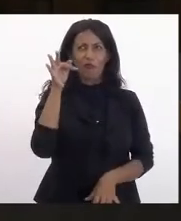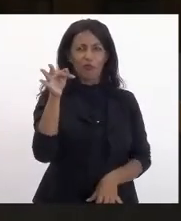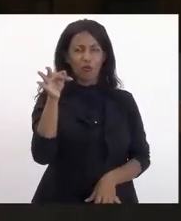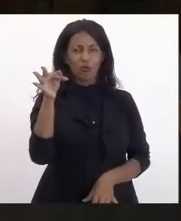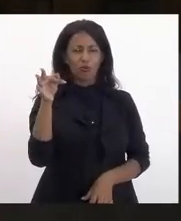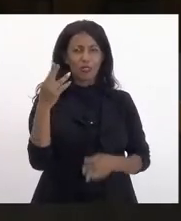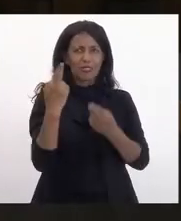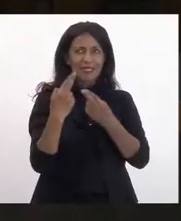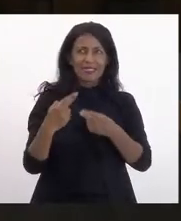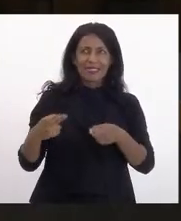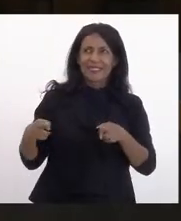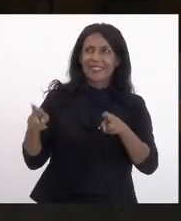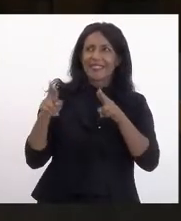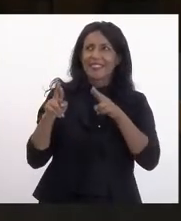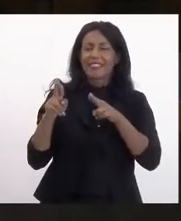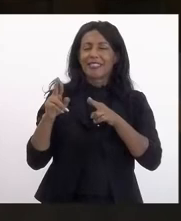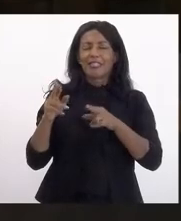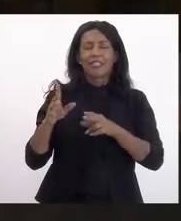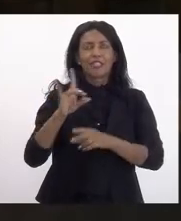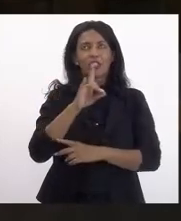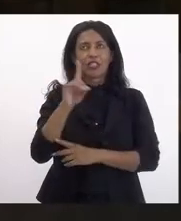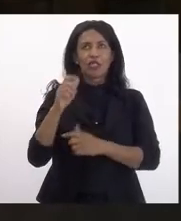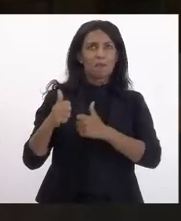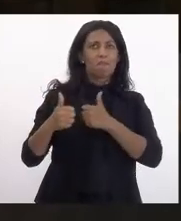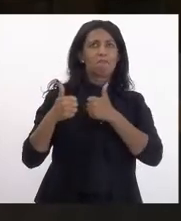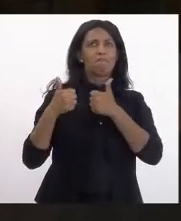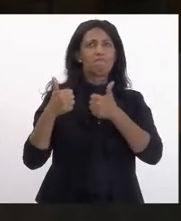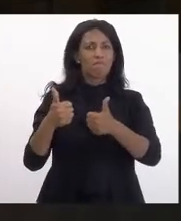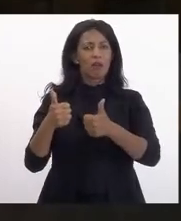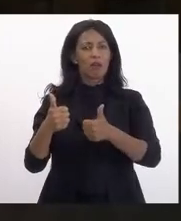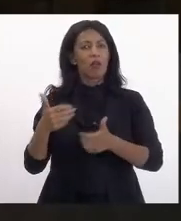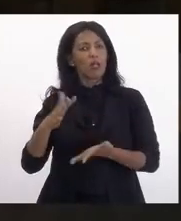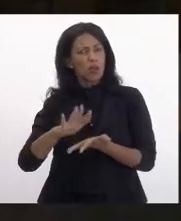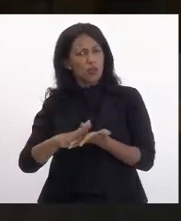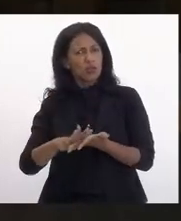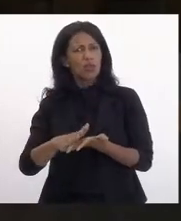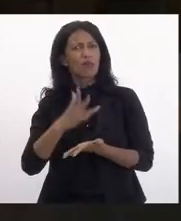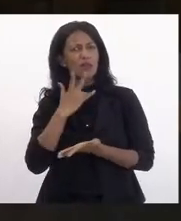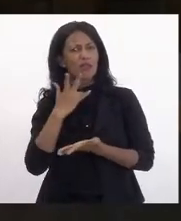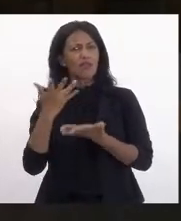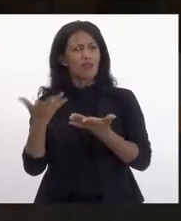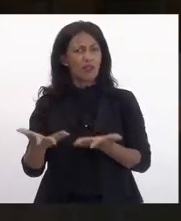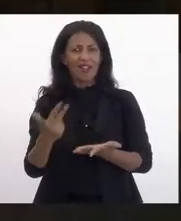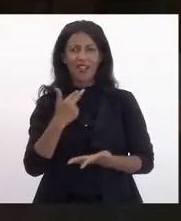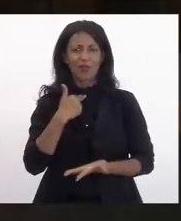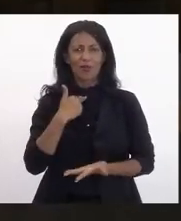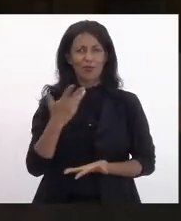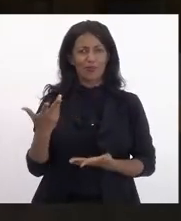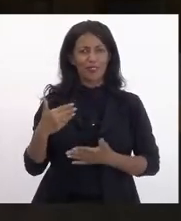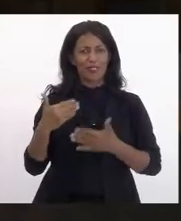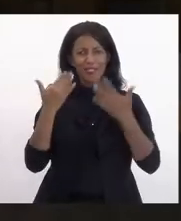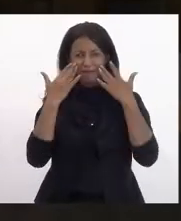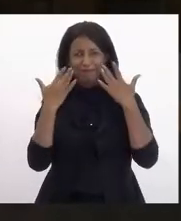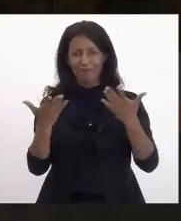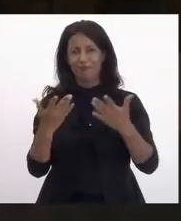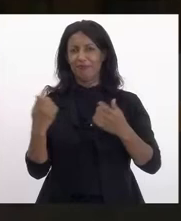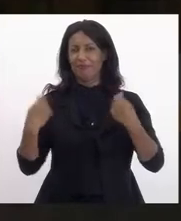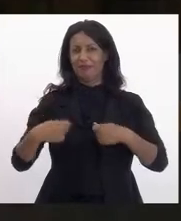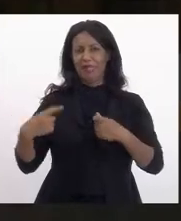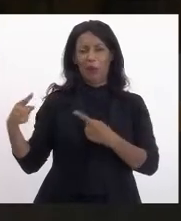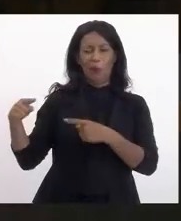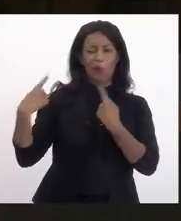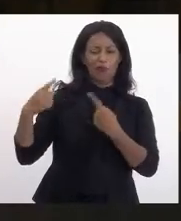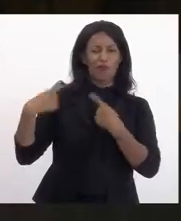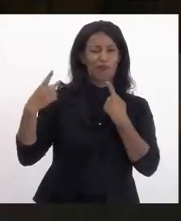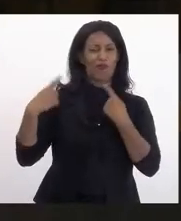nossa esperança em dias melhores, e eu acho que esse samba fala sobre isso. E eu não poderia deixar de me manifestar, depois da